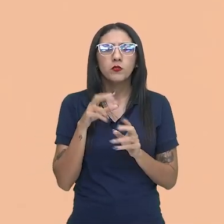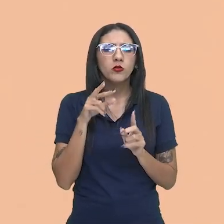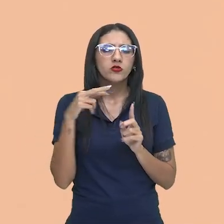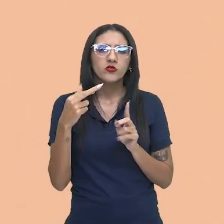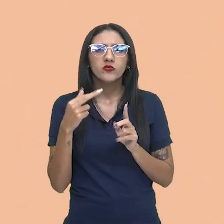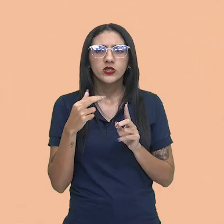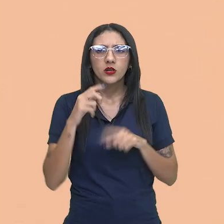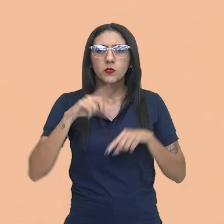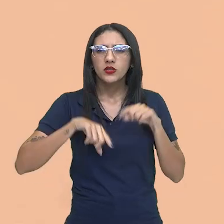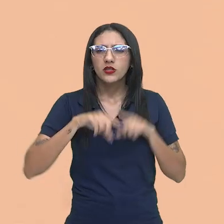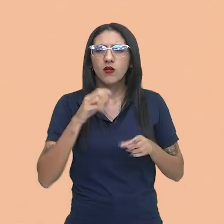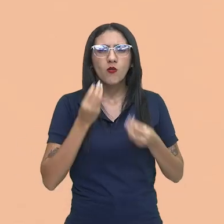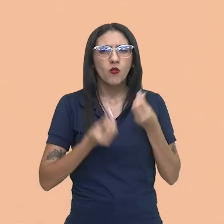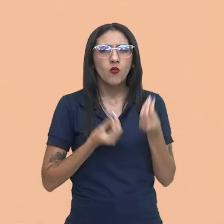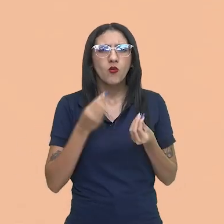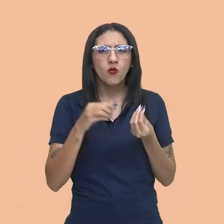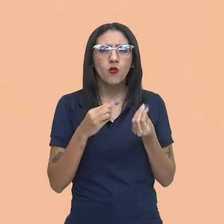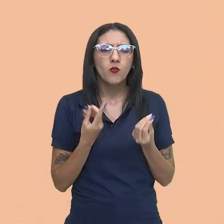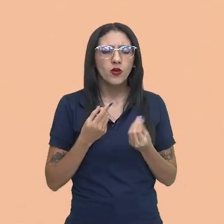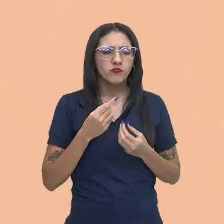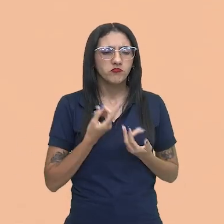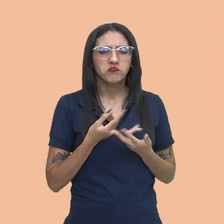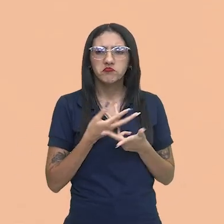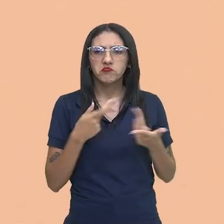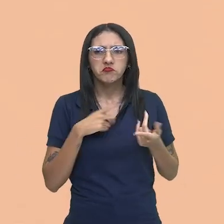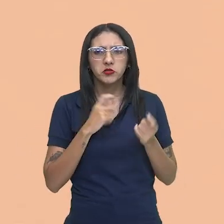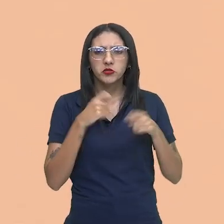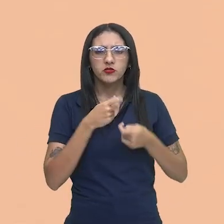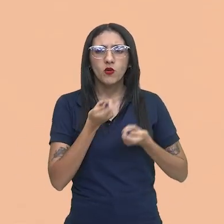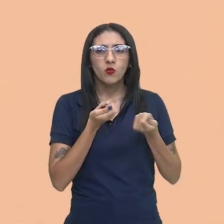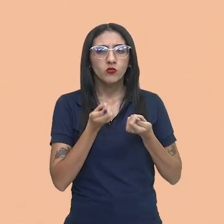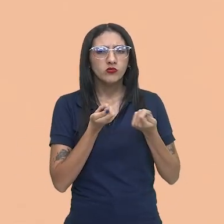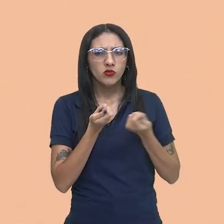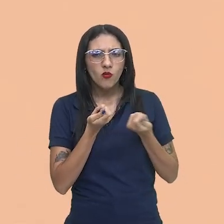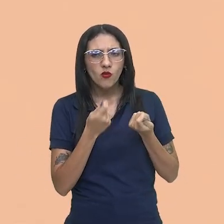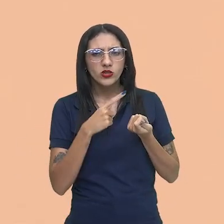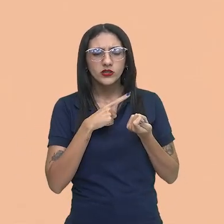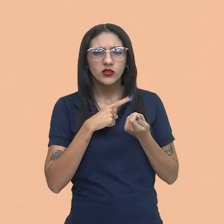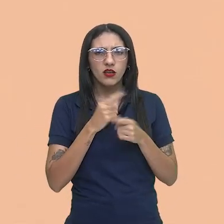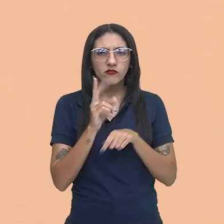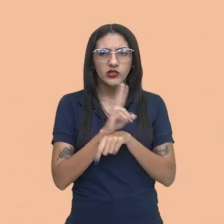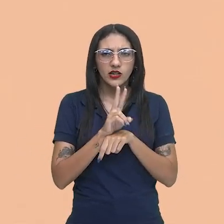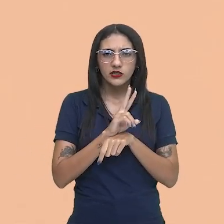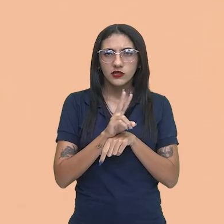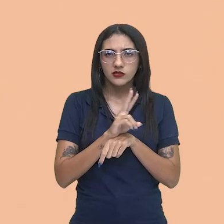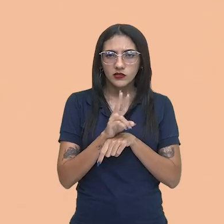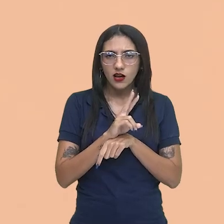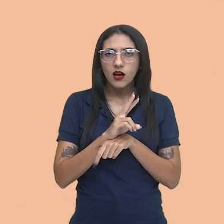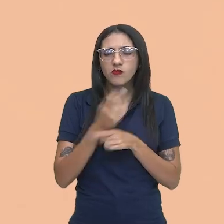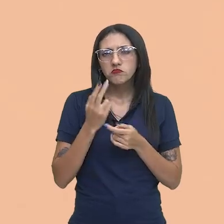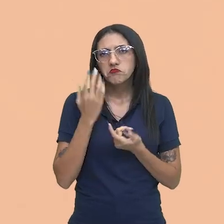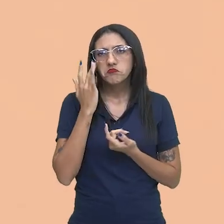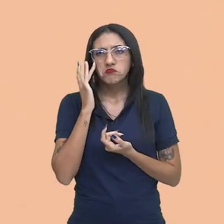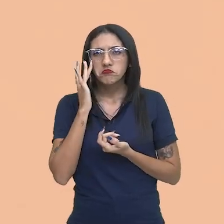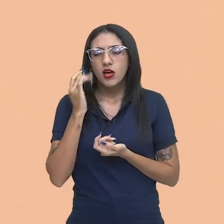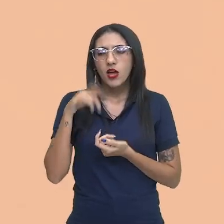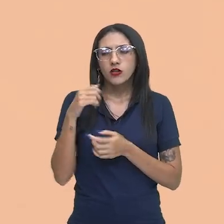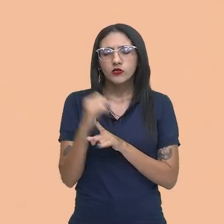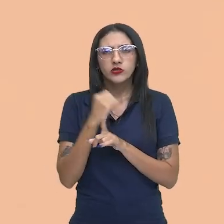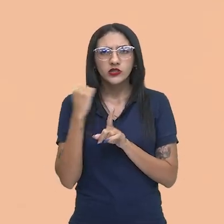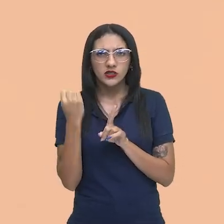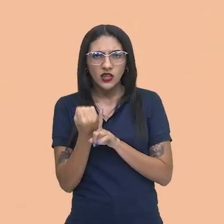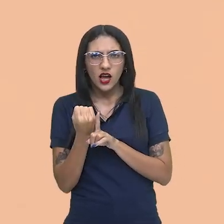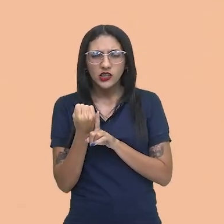extraído aqueles minérios, como é que está sendo gerido ali aqueles recursos minerais, né? Será que a sociedade ela está